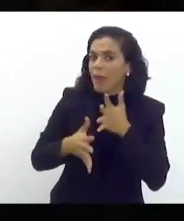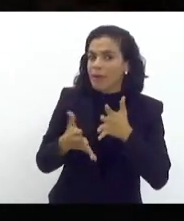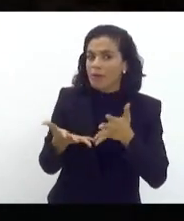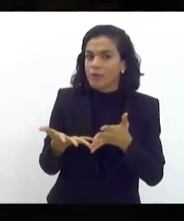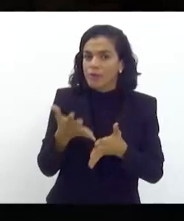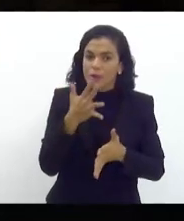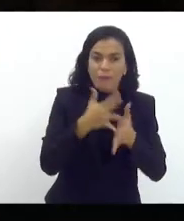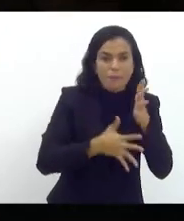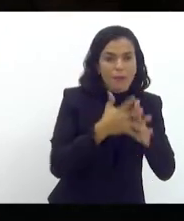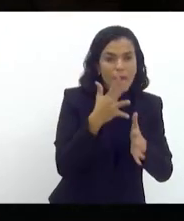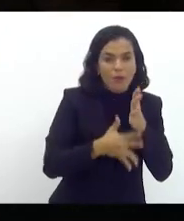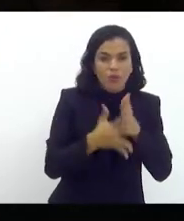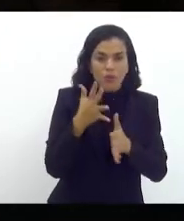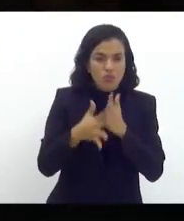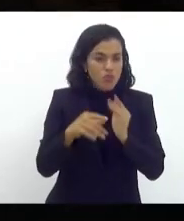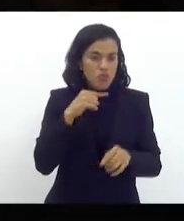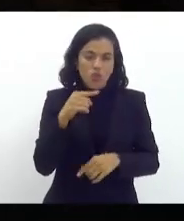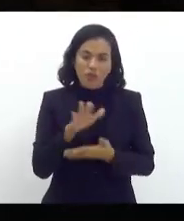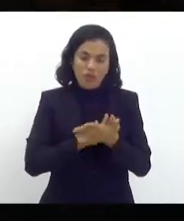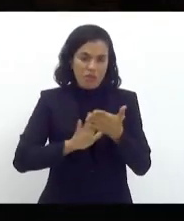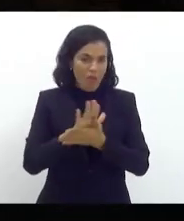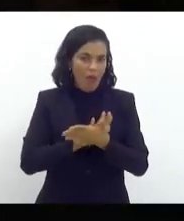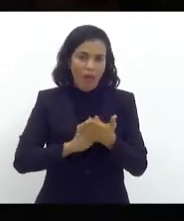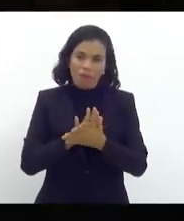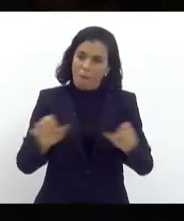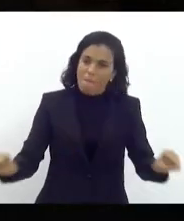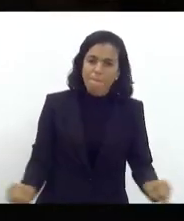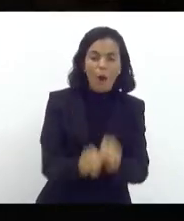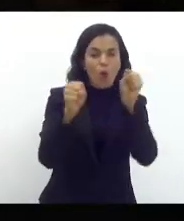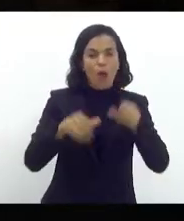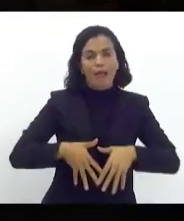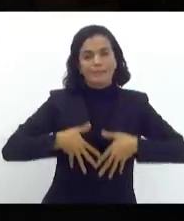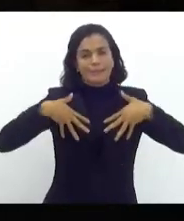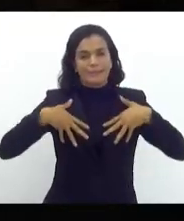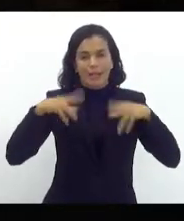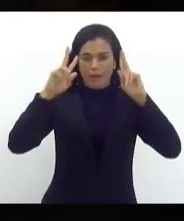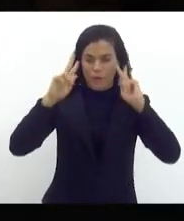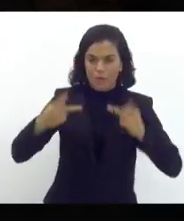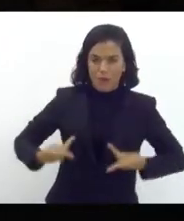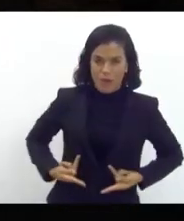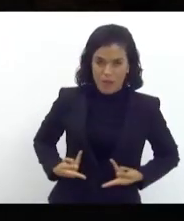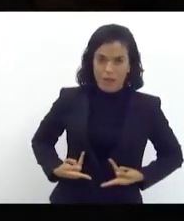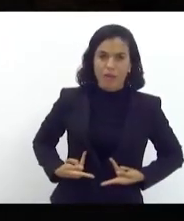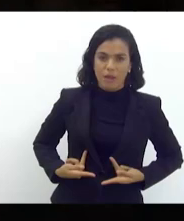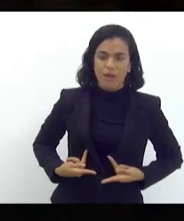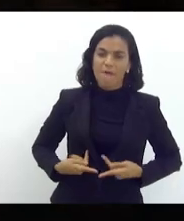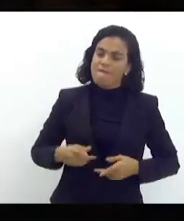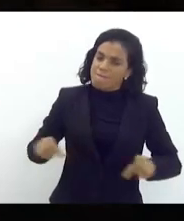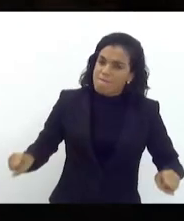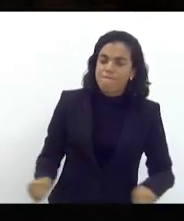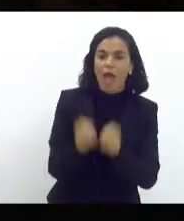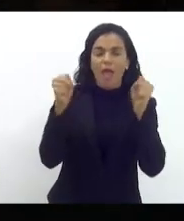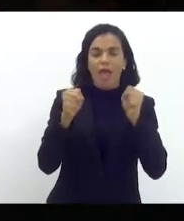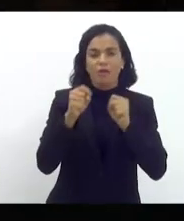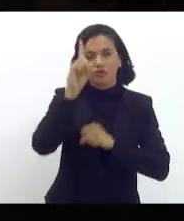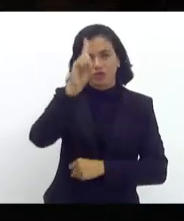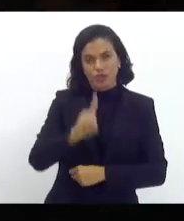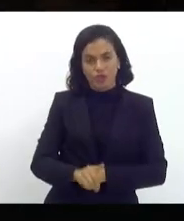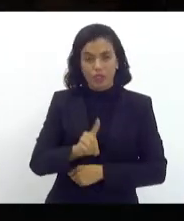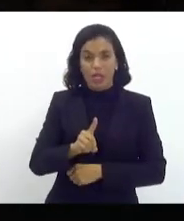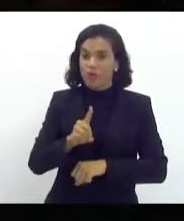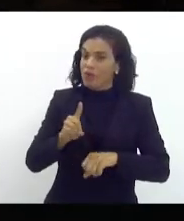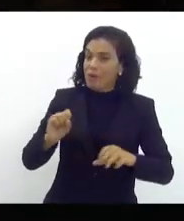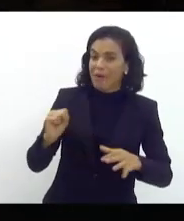não tenho dúvida ferem a dignidade humana ferem os direitos concebidos pela